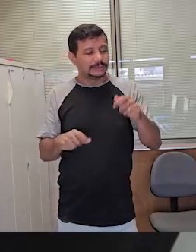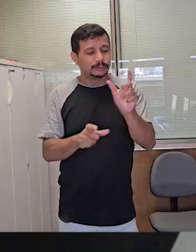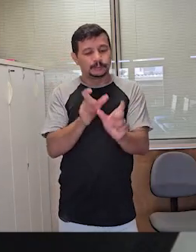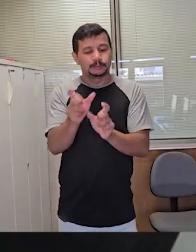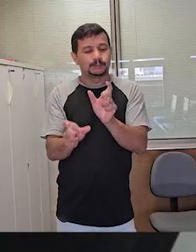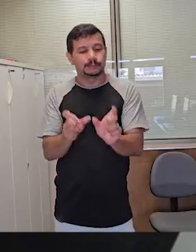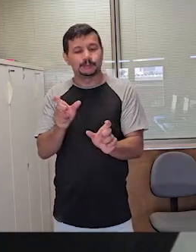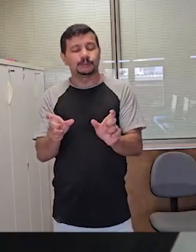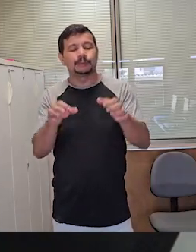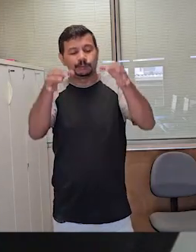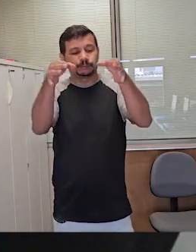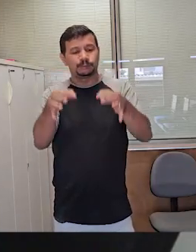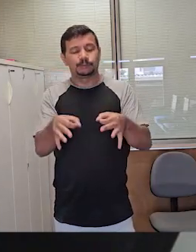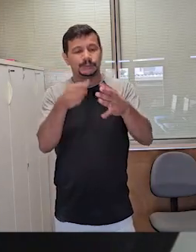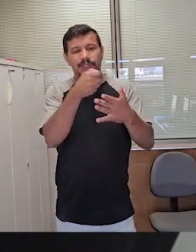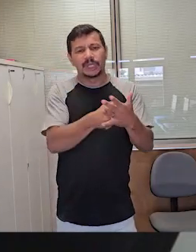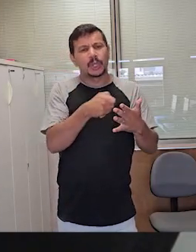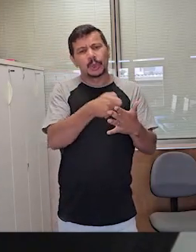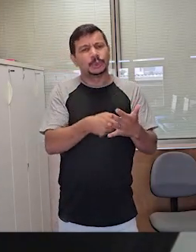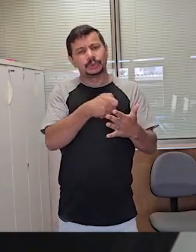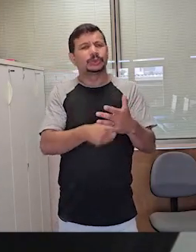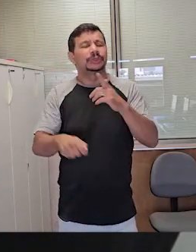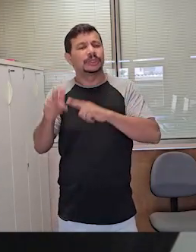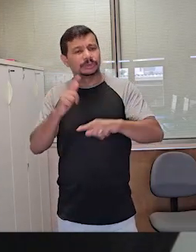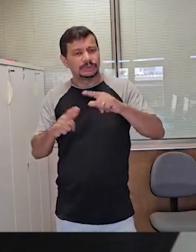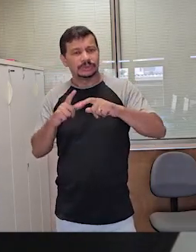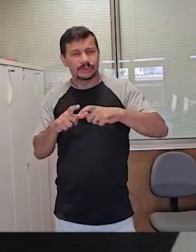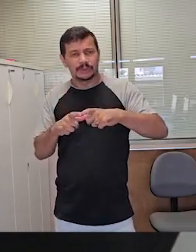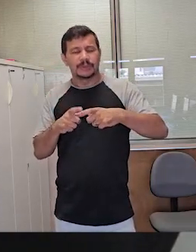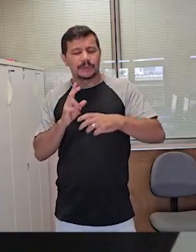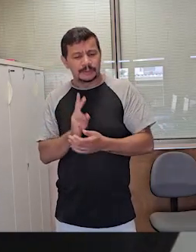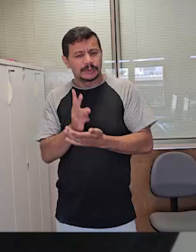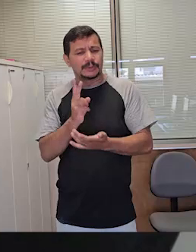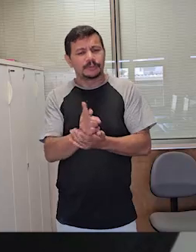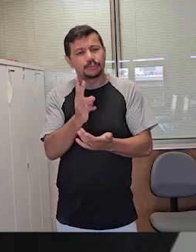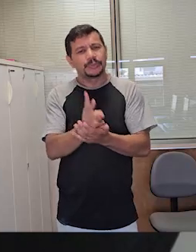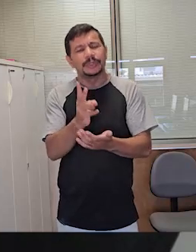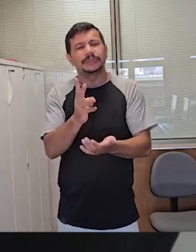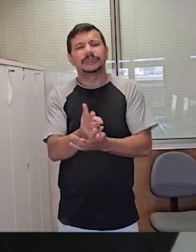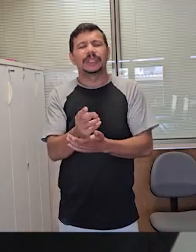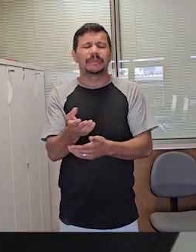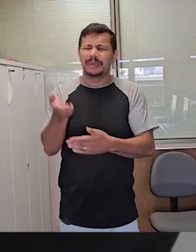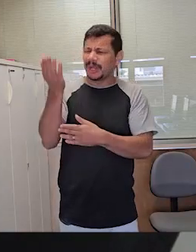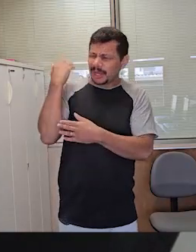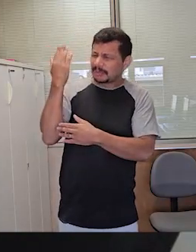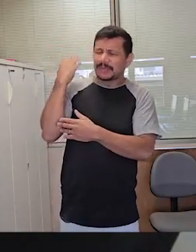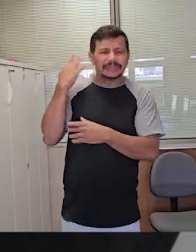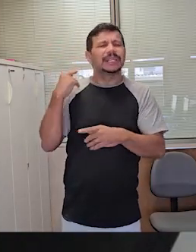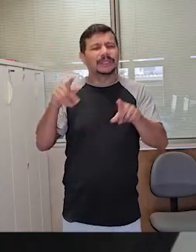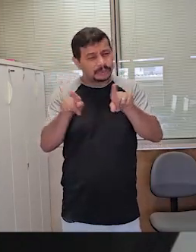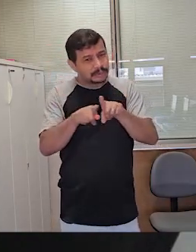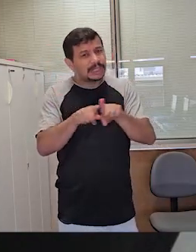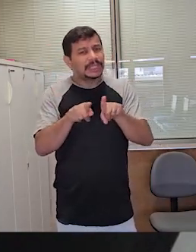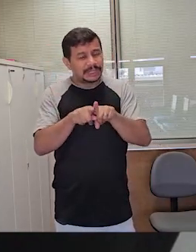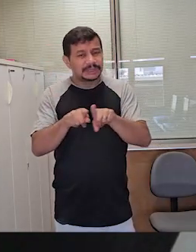trabalhador sempre quis, né? Porque a luta pela saúde do trabalhador, além de eterna, ela é milenar, né? Desde quando surgiu o movimento sindical, uma das